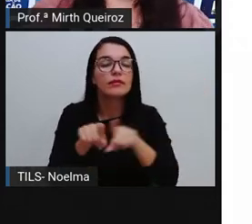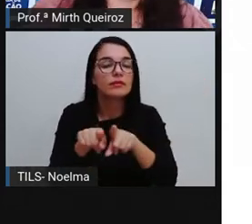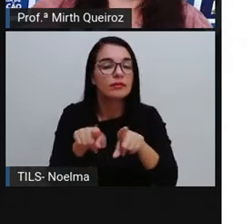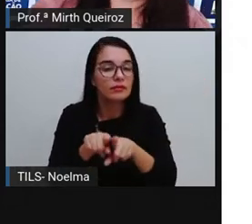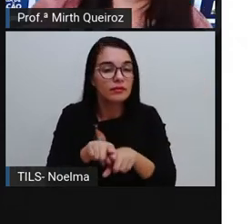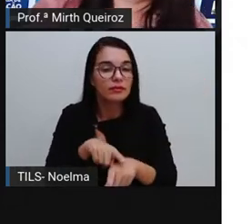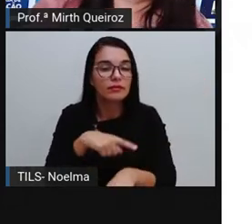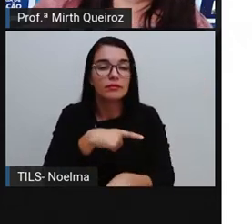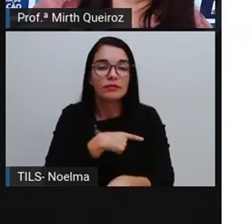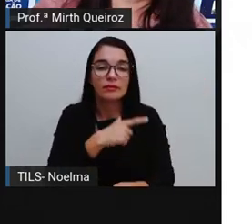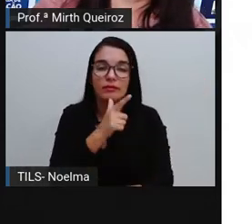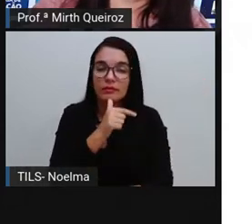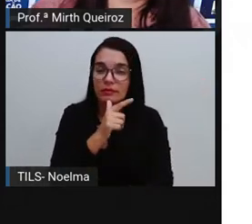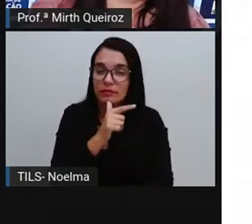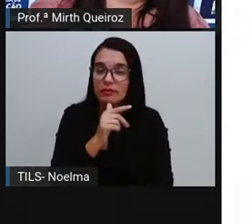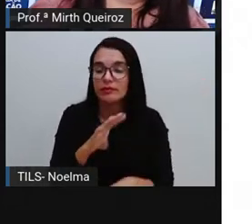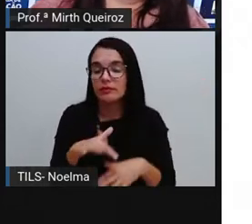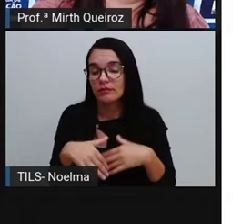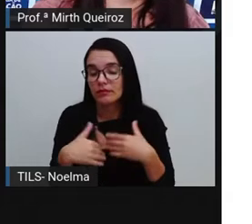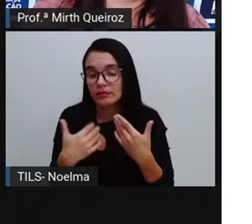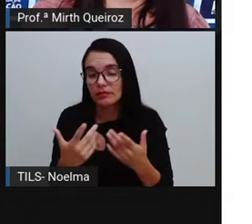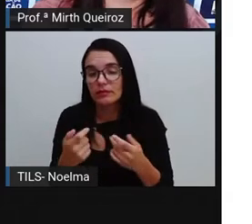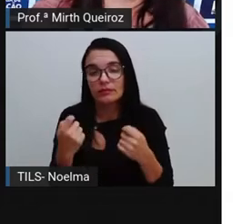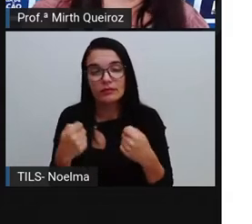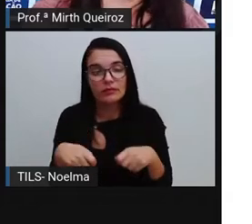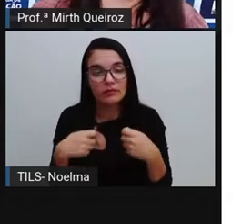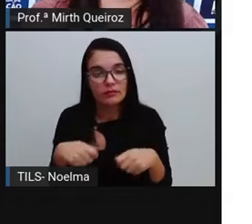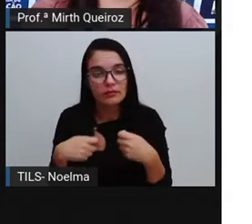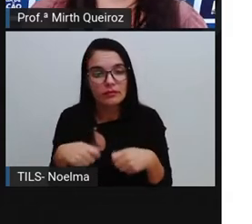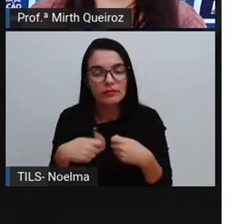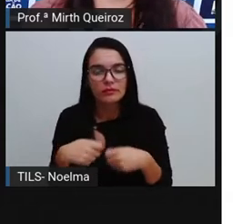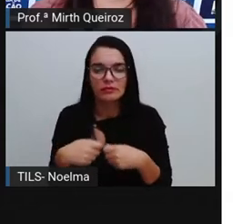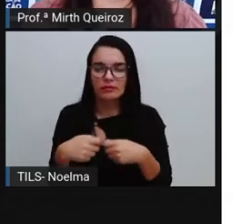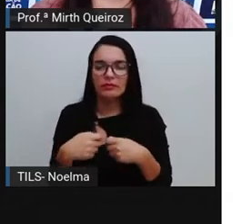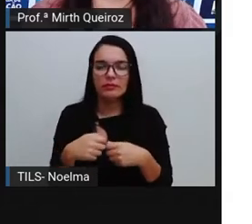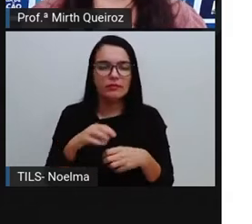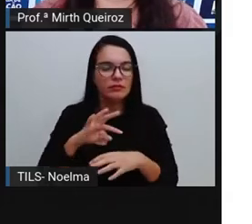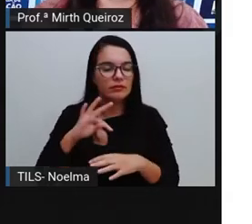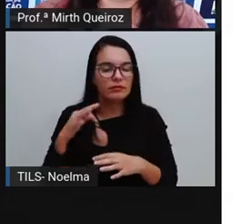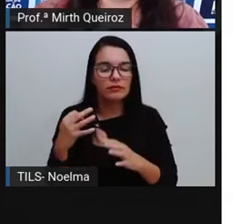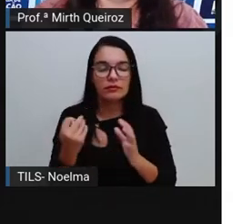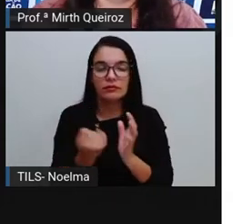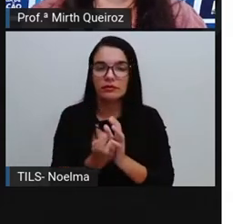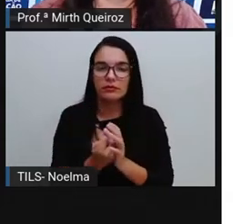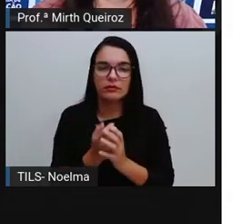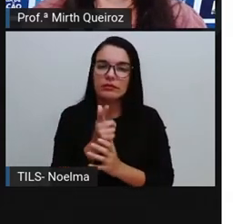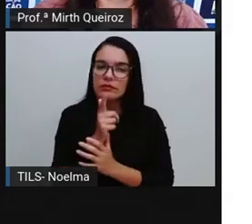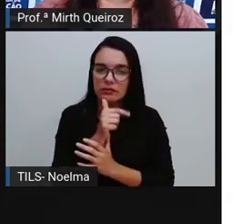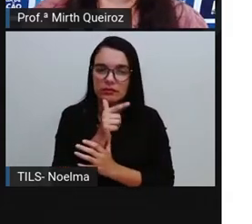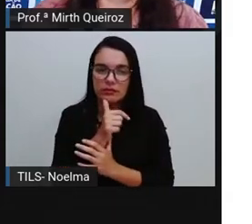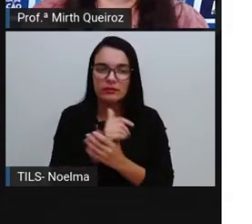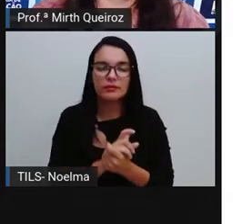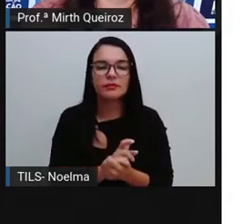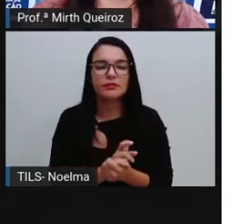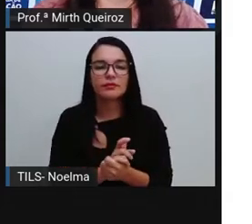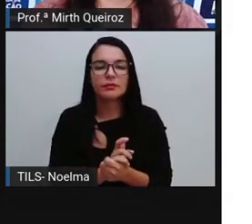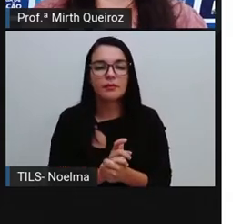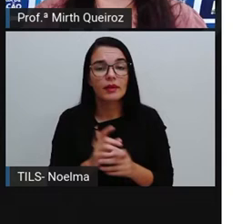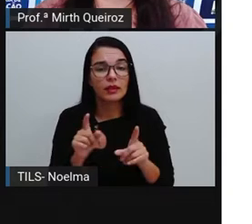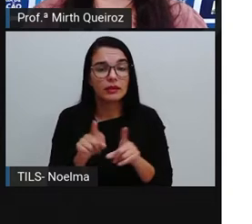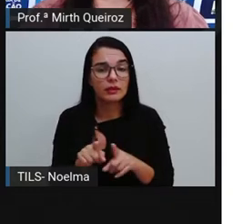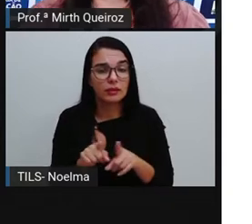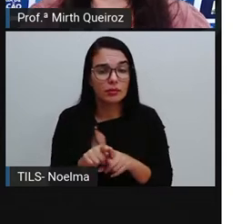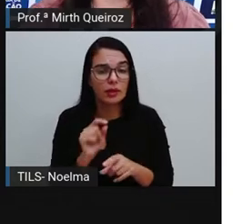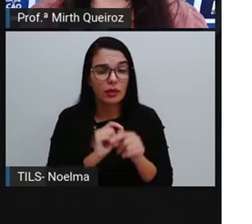E tudo que é de nutriente vai ser distribuído a partir dele, né? Também agem diretamente